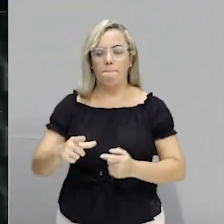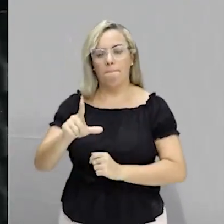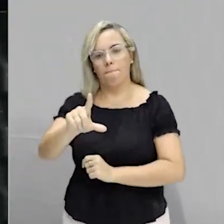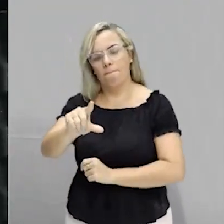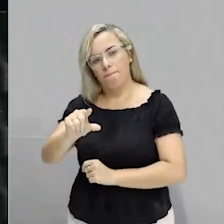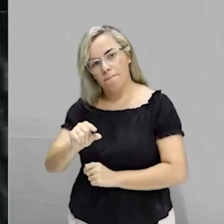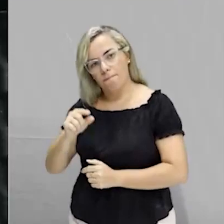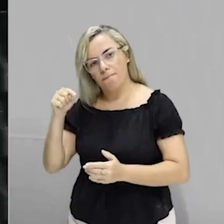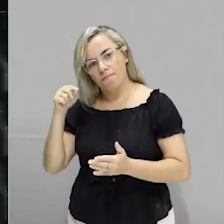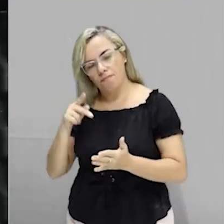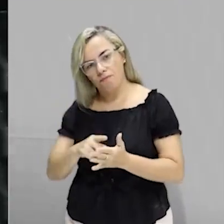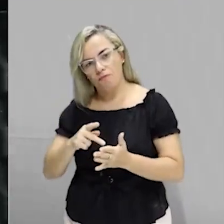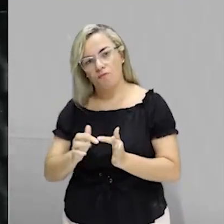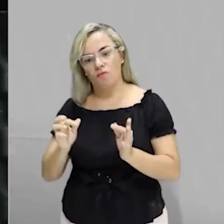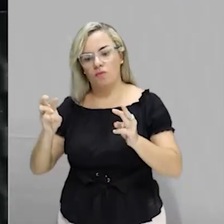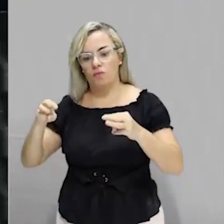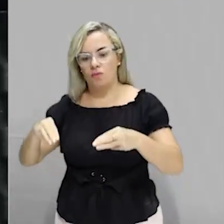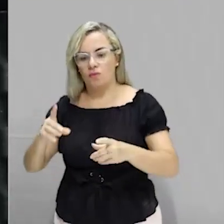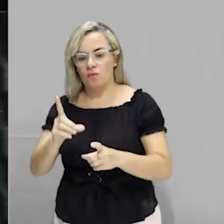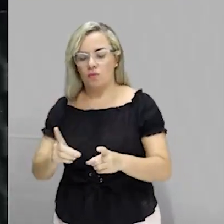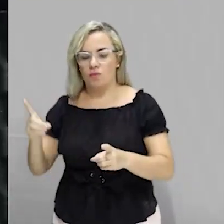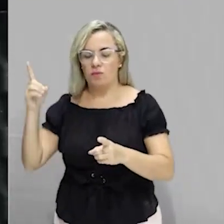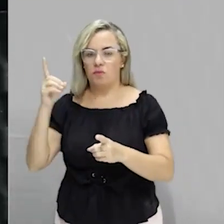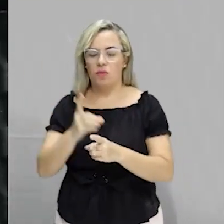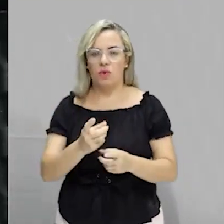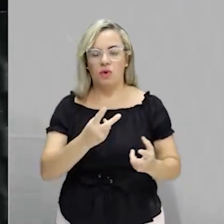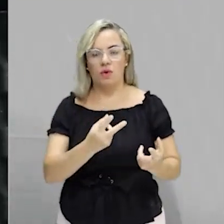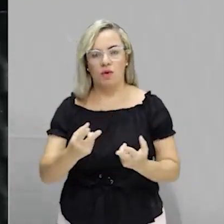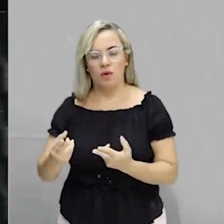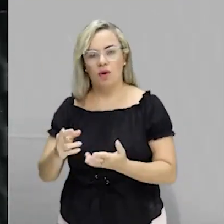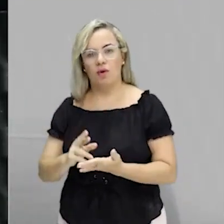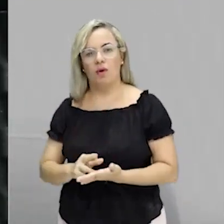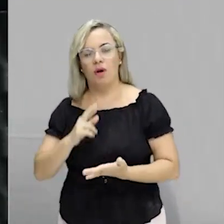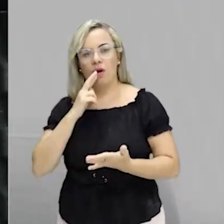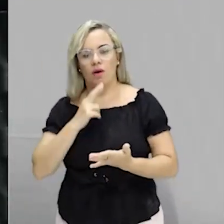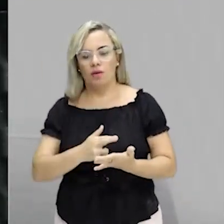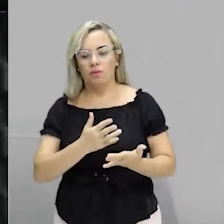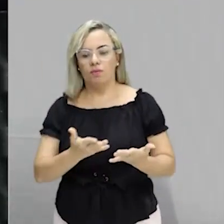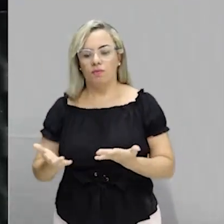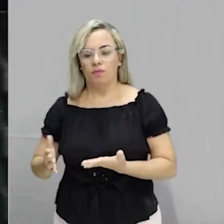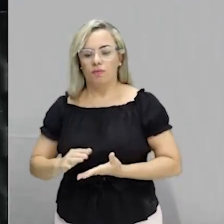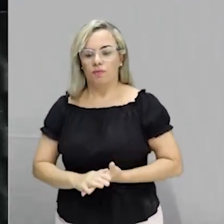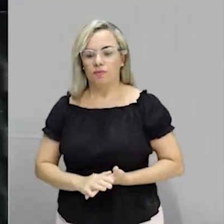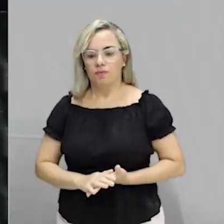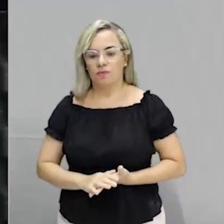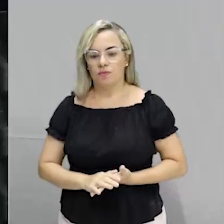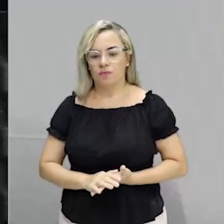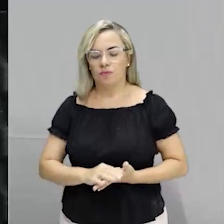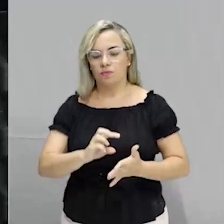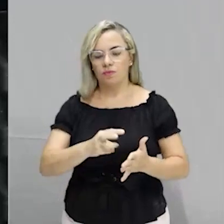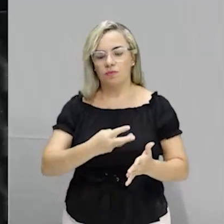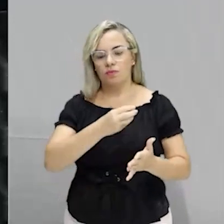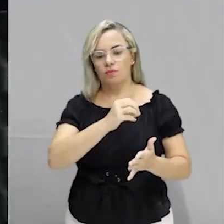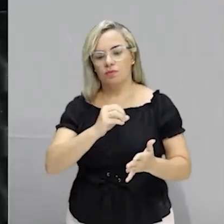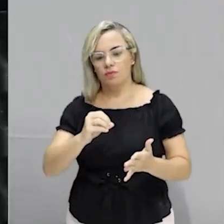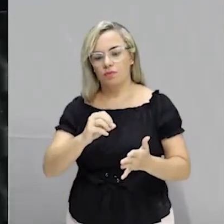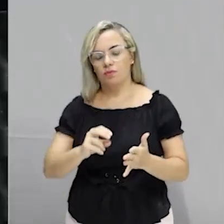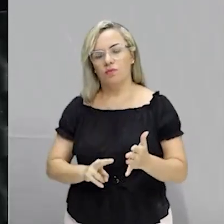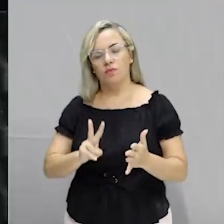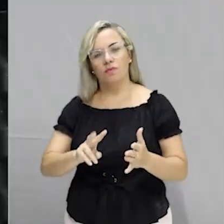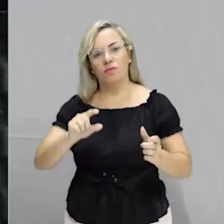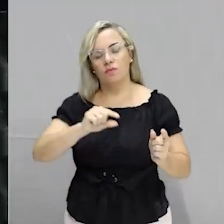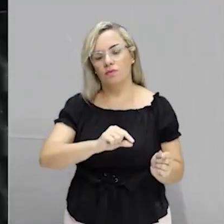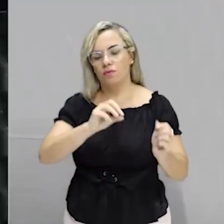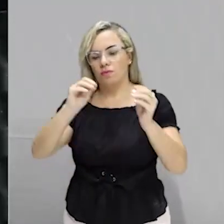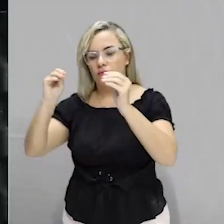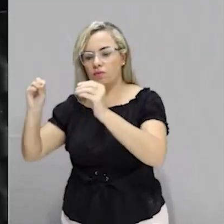fato é que lá no final nós encontraremos a mesma resposta, certinho? Então, ó, 300V foi lá para o segundo membro,